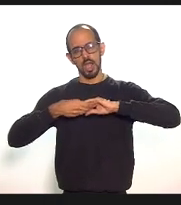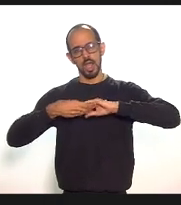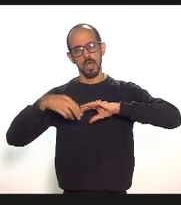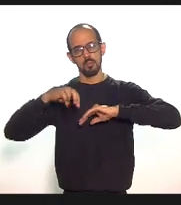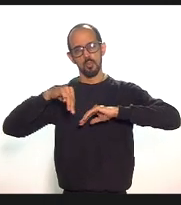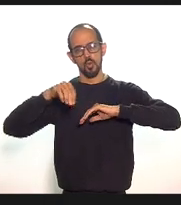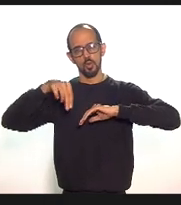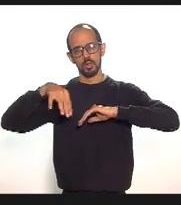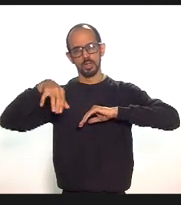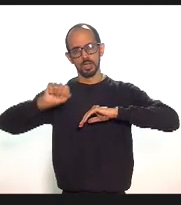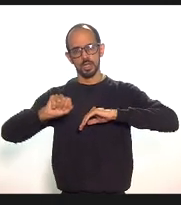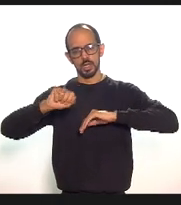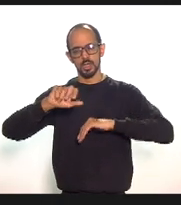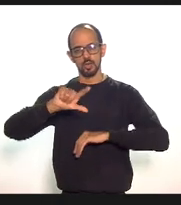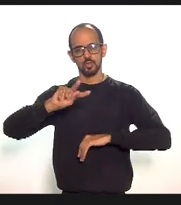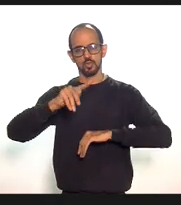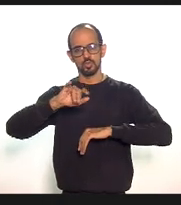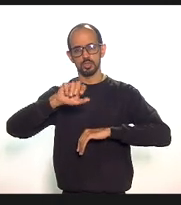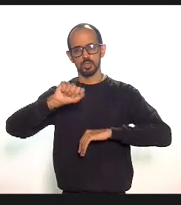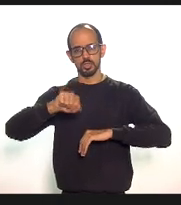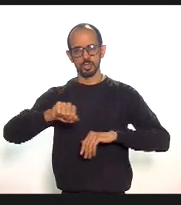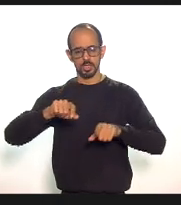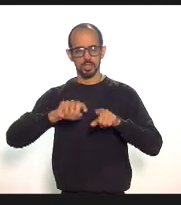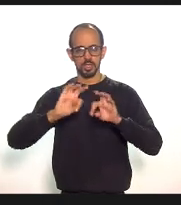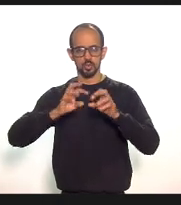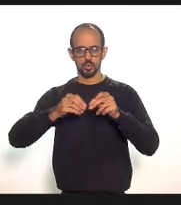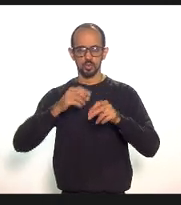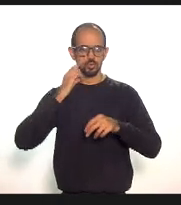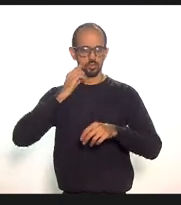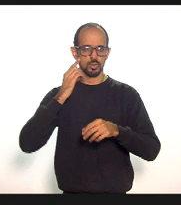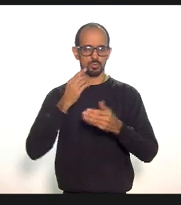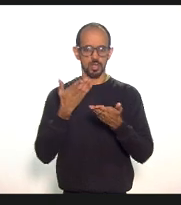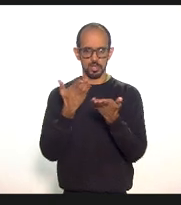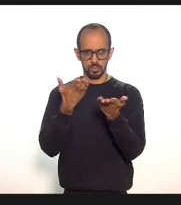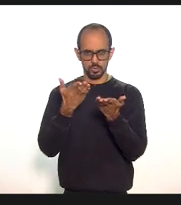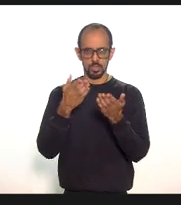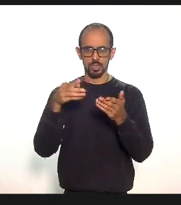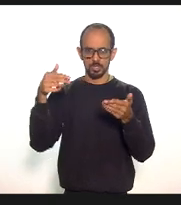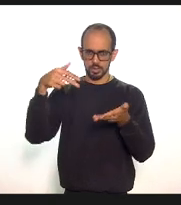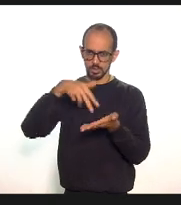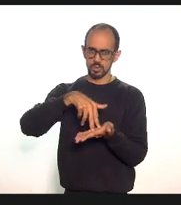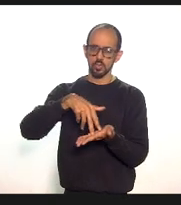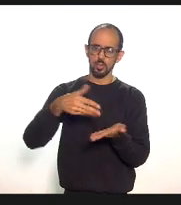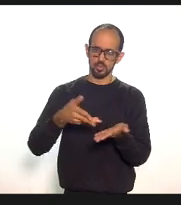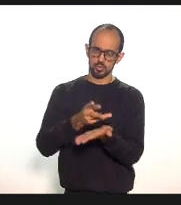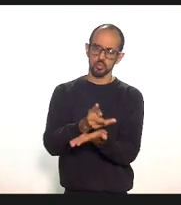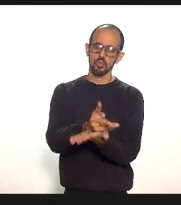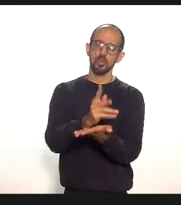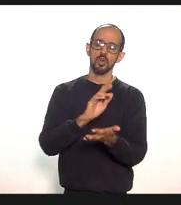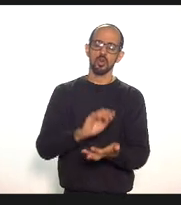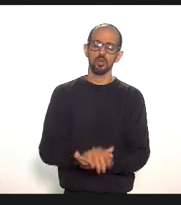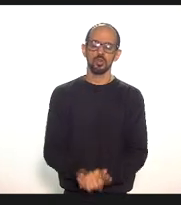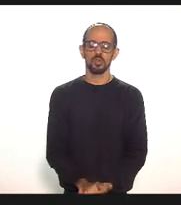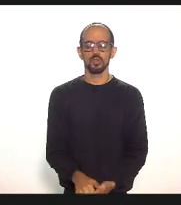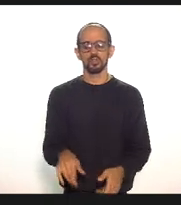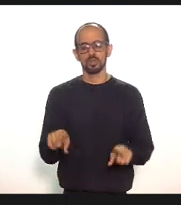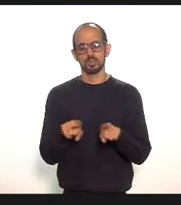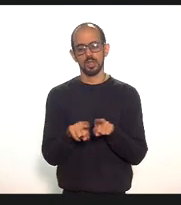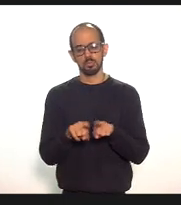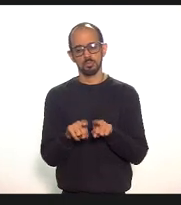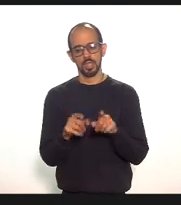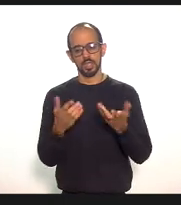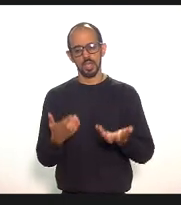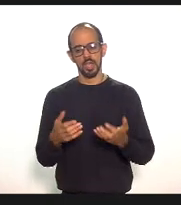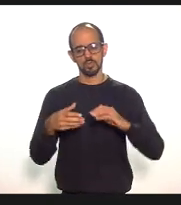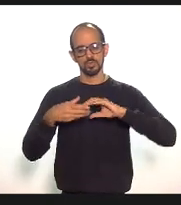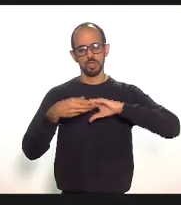Mônica, todos os deputados que estão ainda aqui no expediente final. E queria